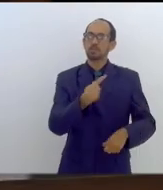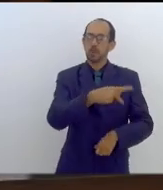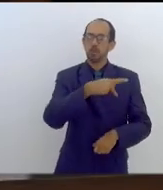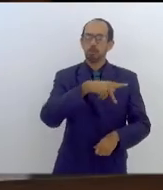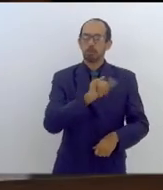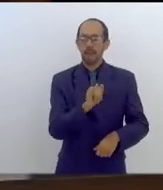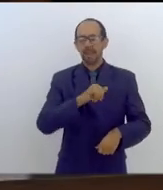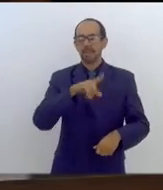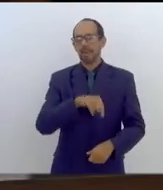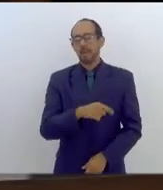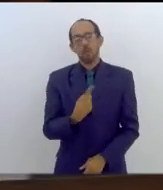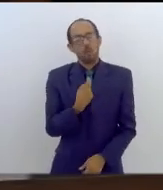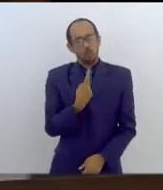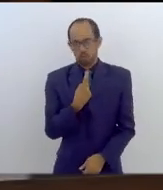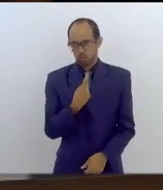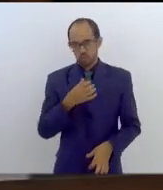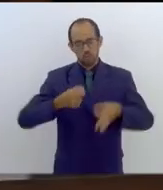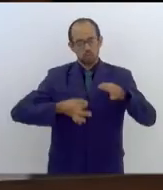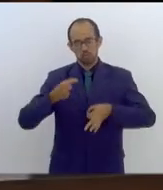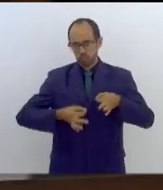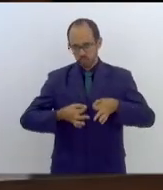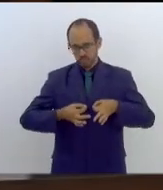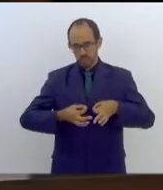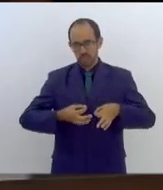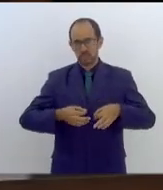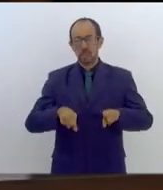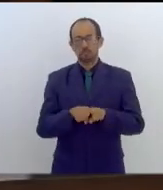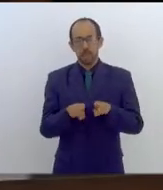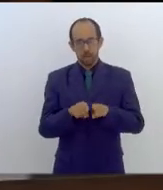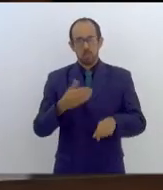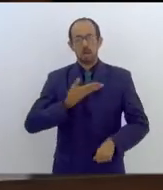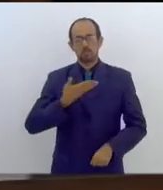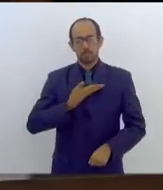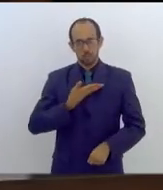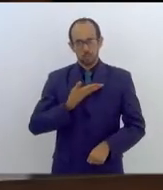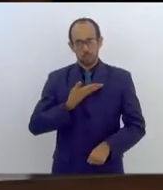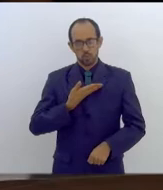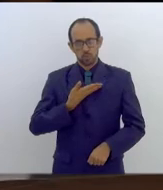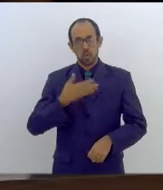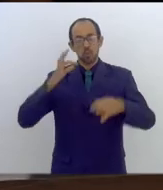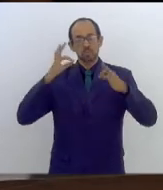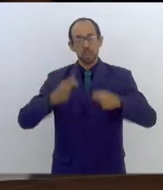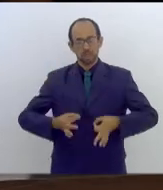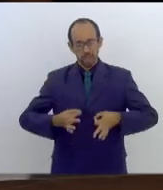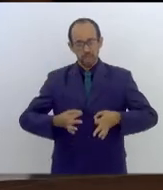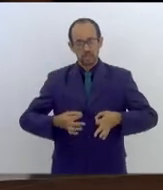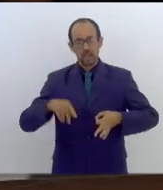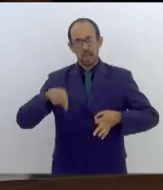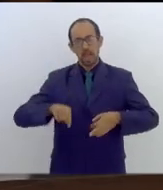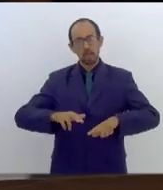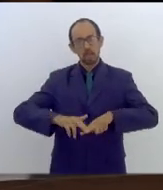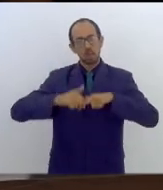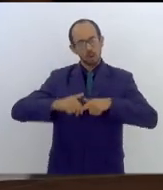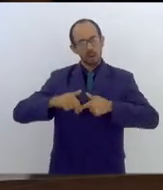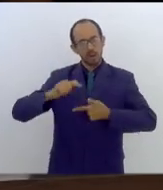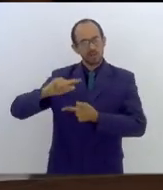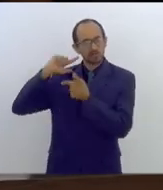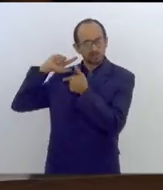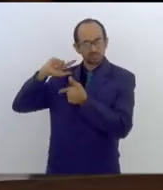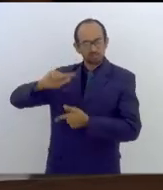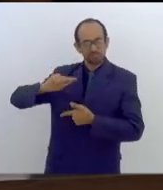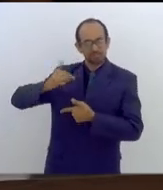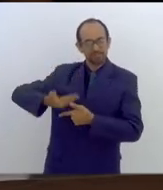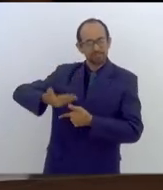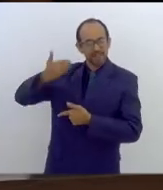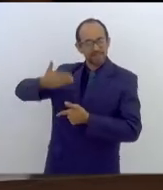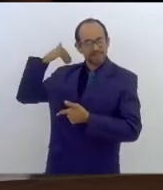magistrado como amigo Certamente ele colheu isso também fruto dos seus antepassados os seus avós